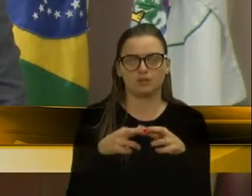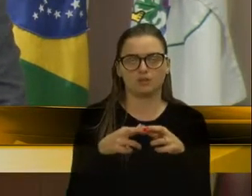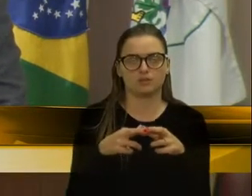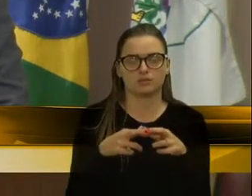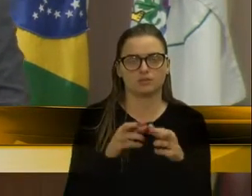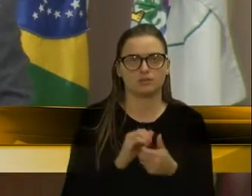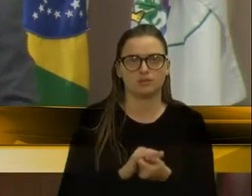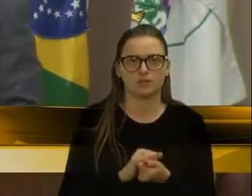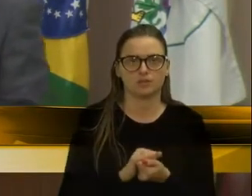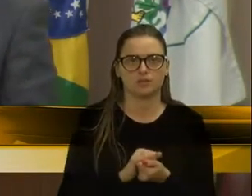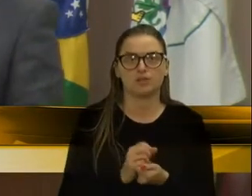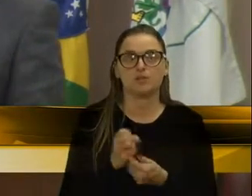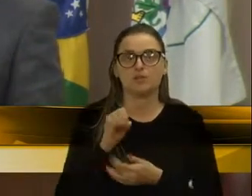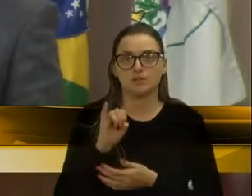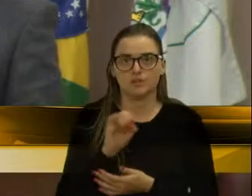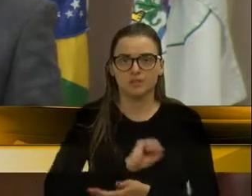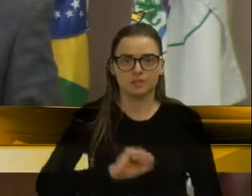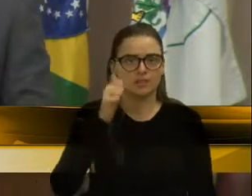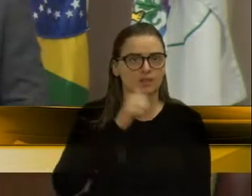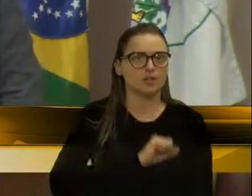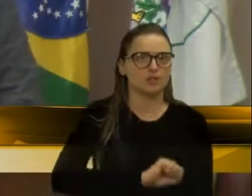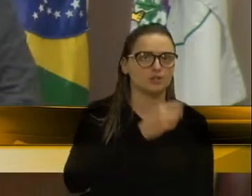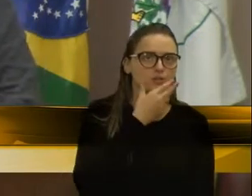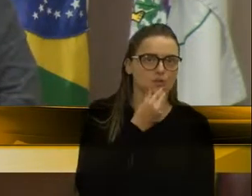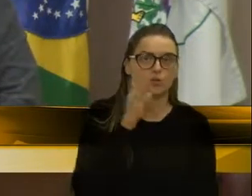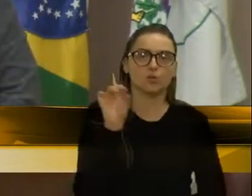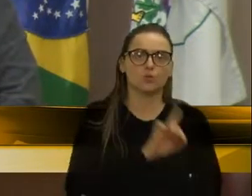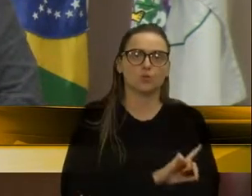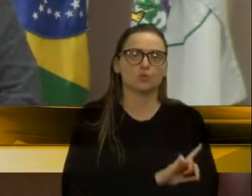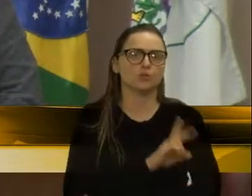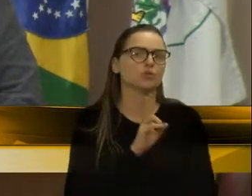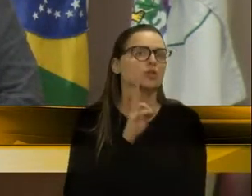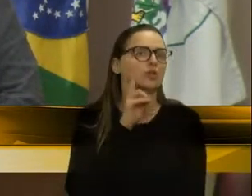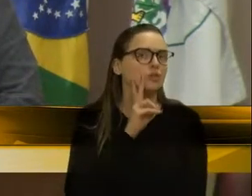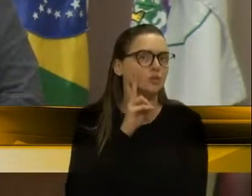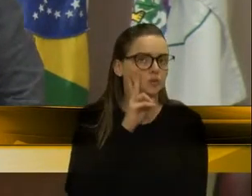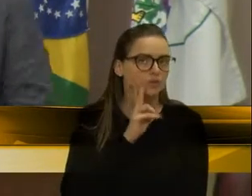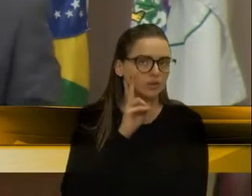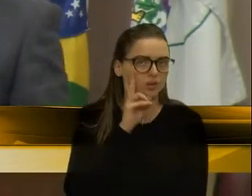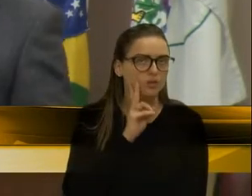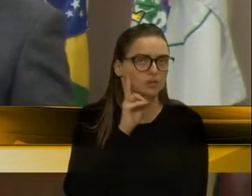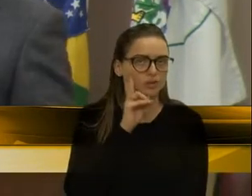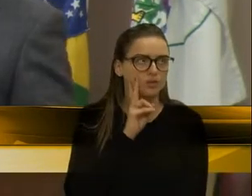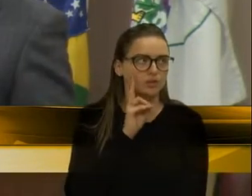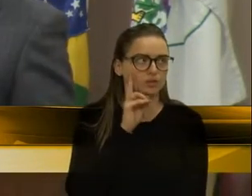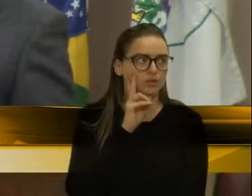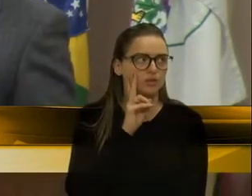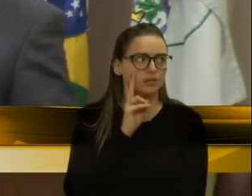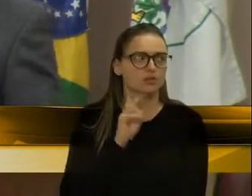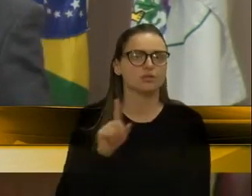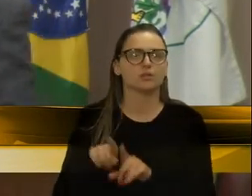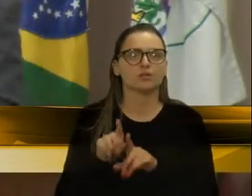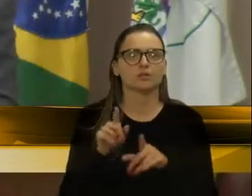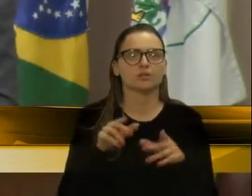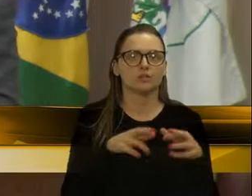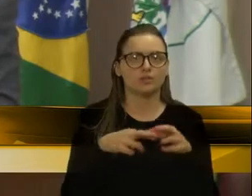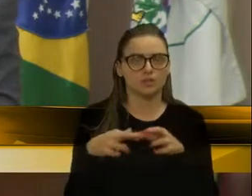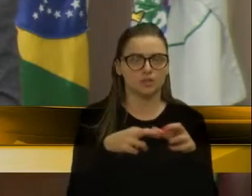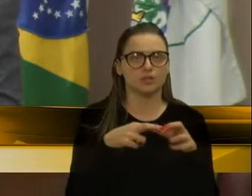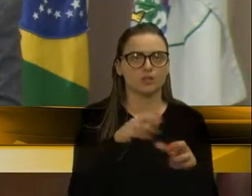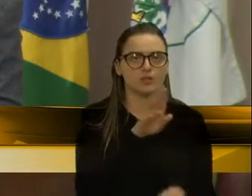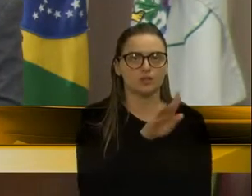e senhoras e senhores o dia do vinho na região de bento gonçalves